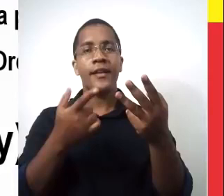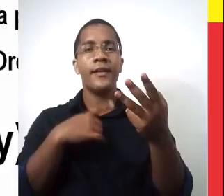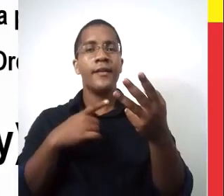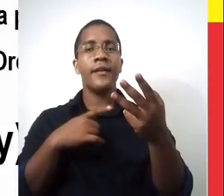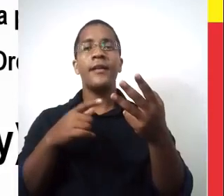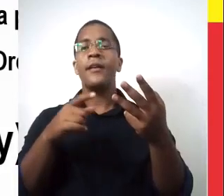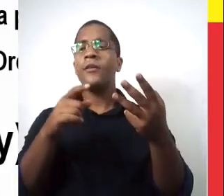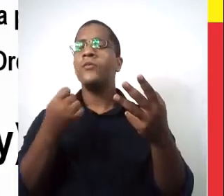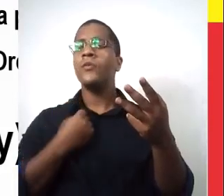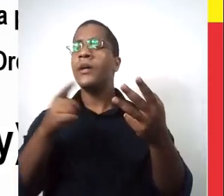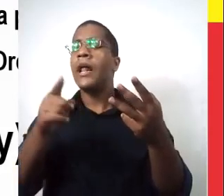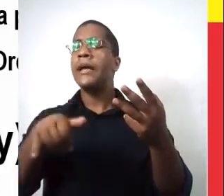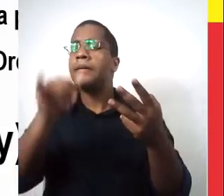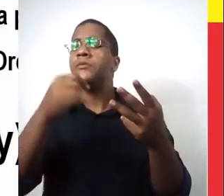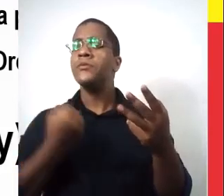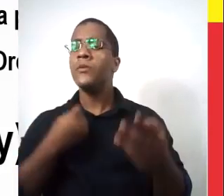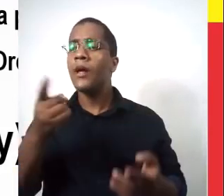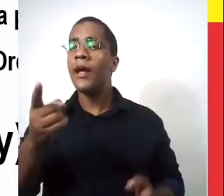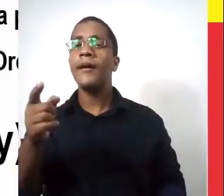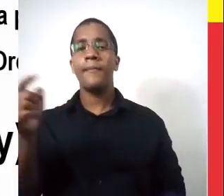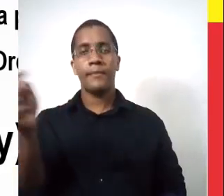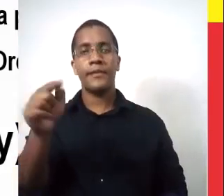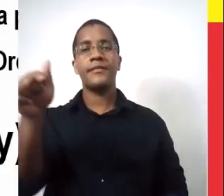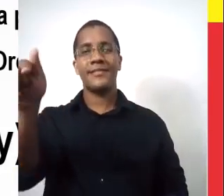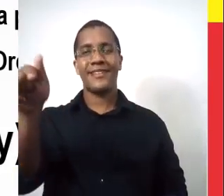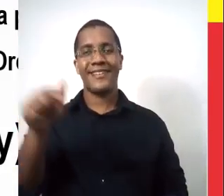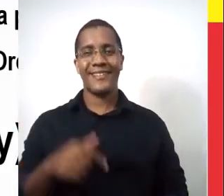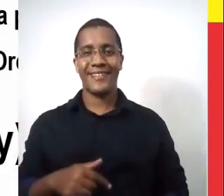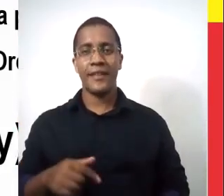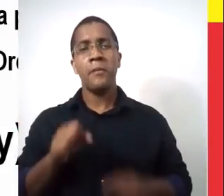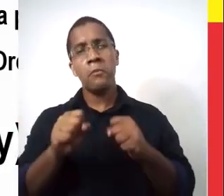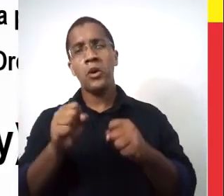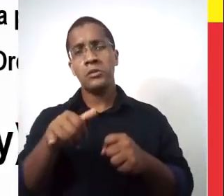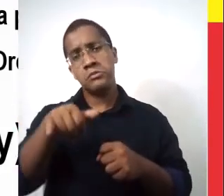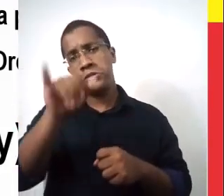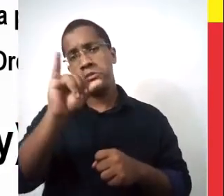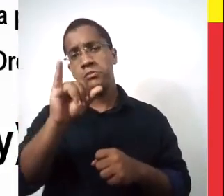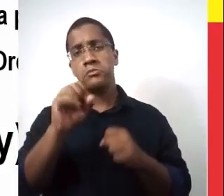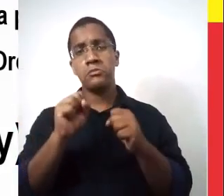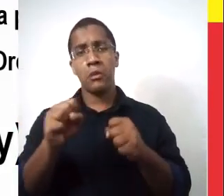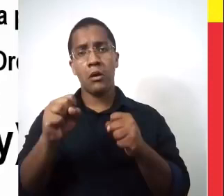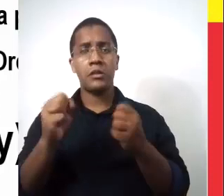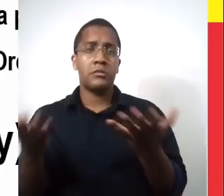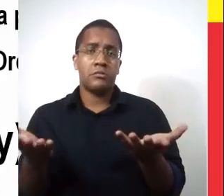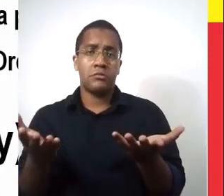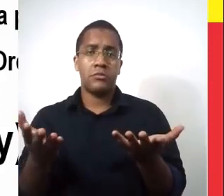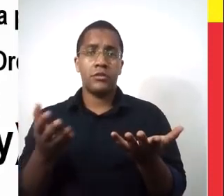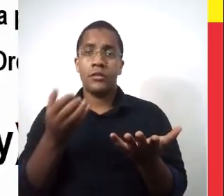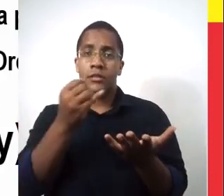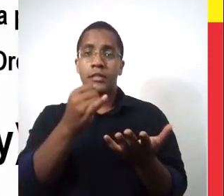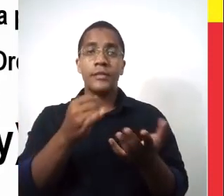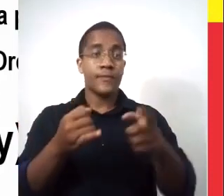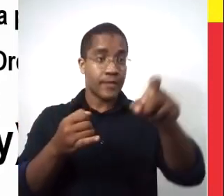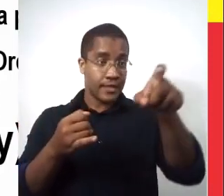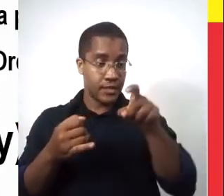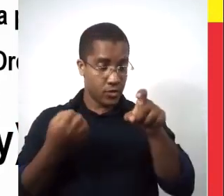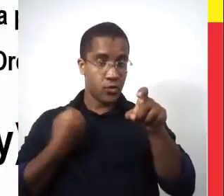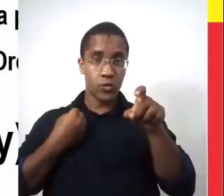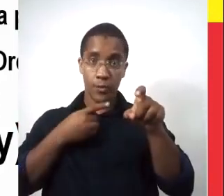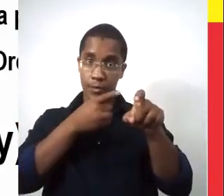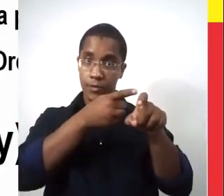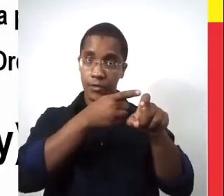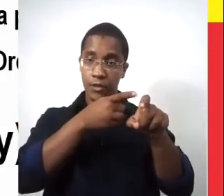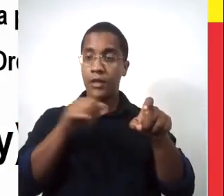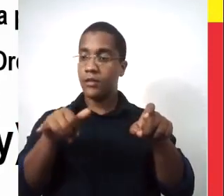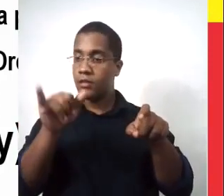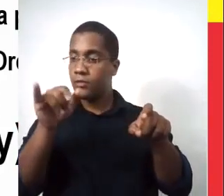de y vai ser menos 7. Então, ó, você pode fazer usando o y. Então, ó, quando x for um